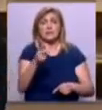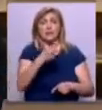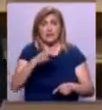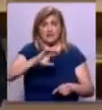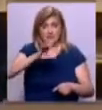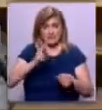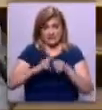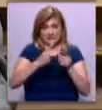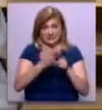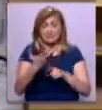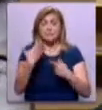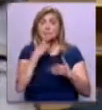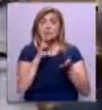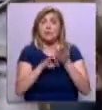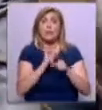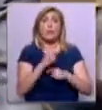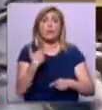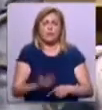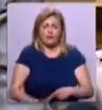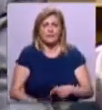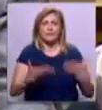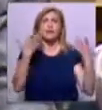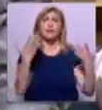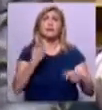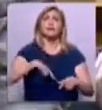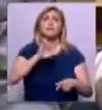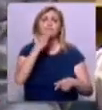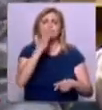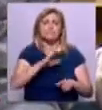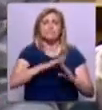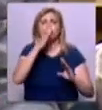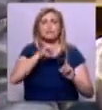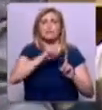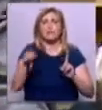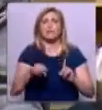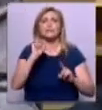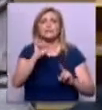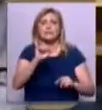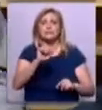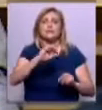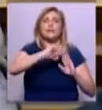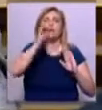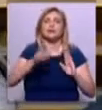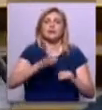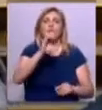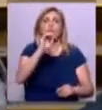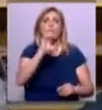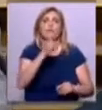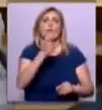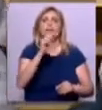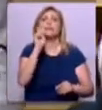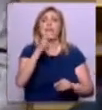a realidade é outra. Vemos agora, inequivocamente, o arco dos cortes. O arco dos cortes nos